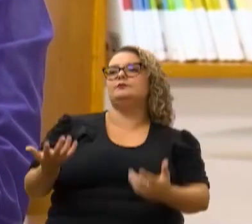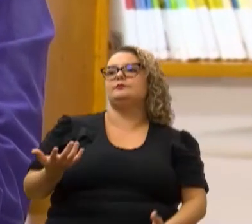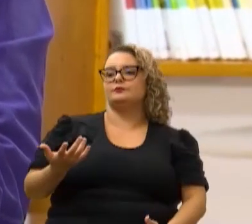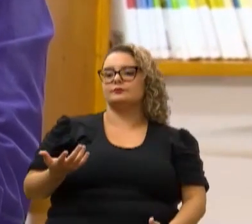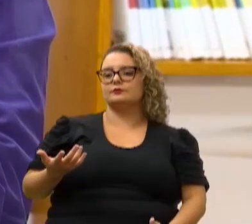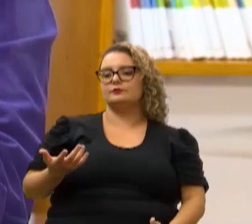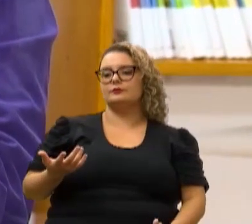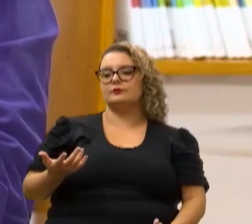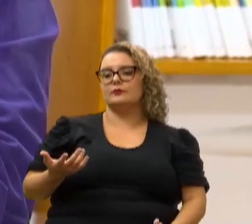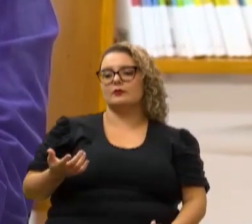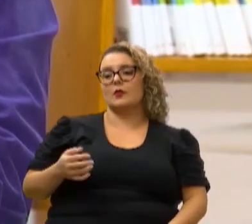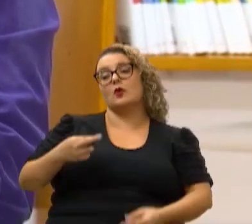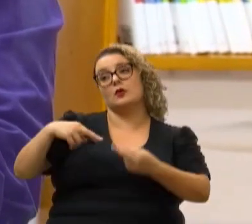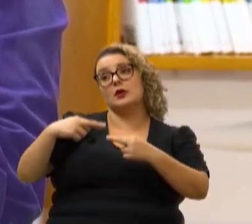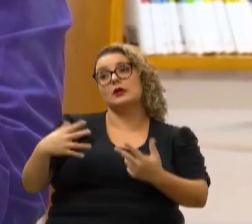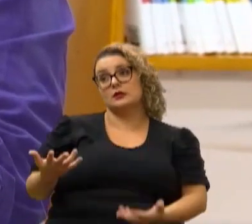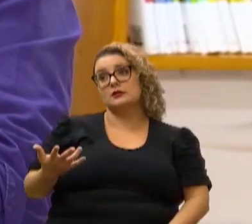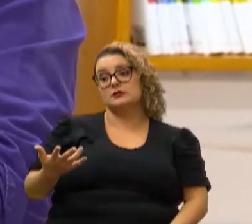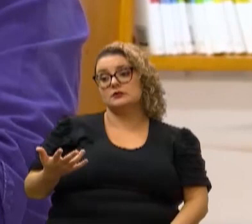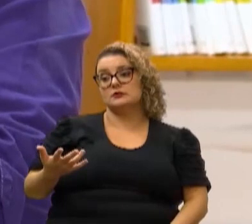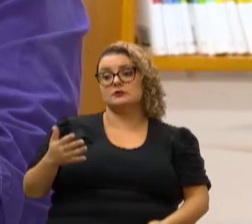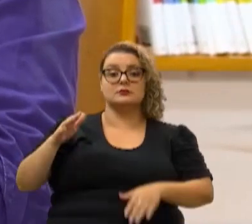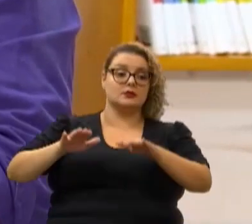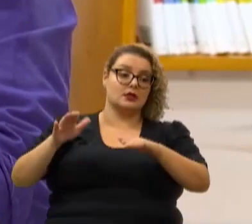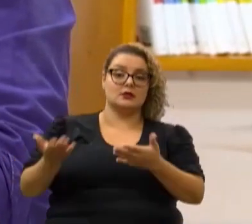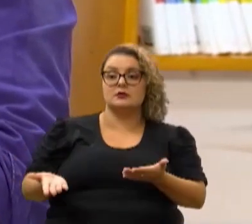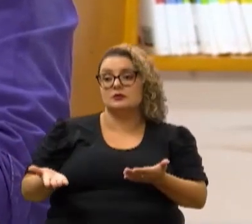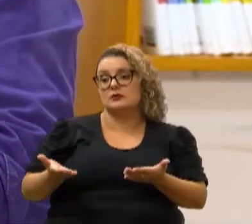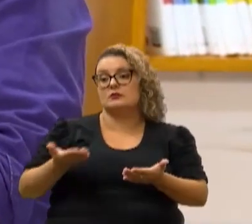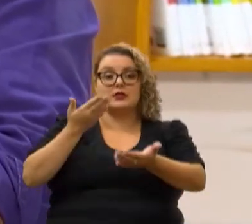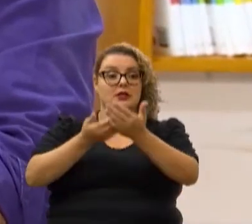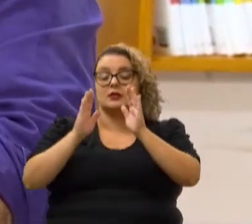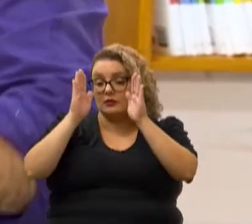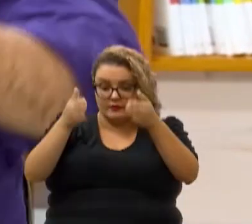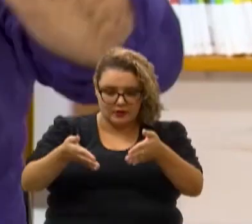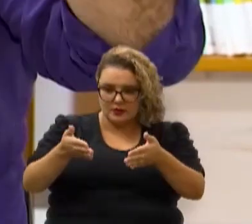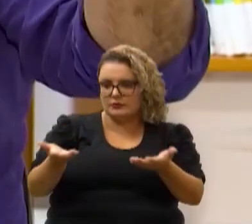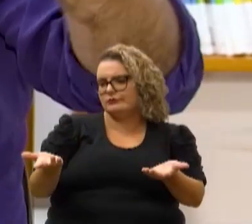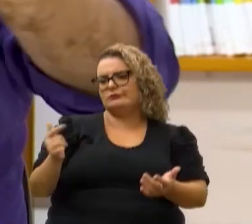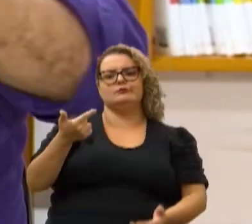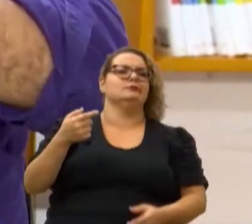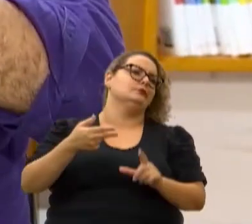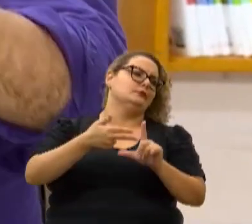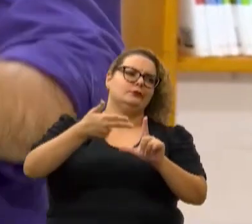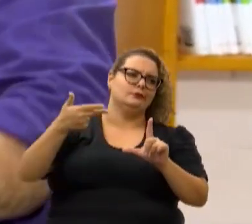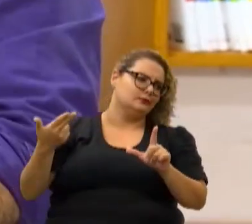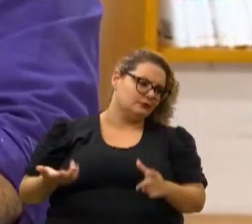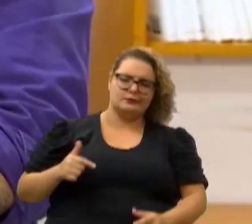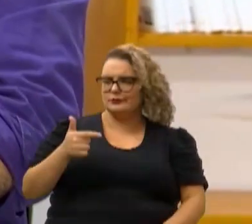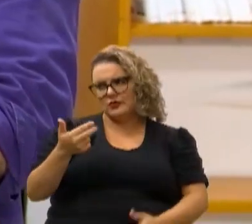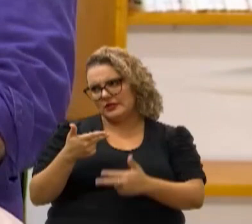né? No que diz respeito a, de repente, desviar atenção e tudo mais, porque não tinha Netflix,